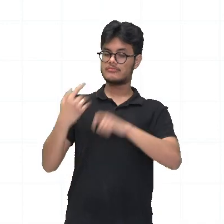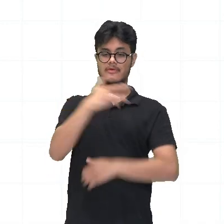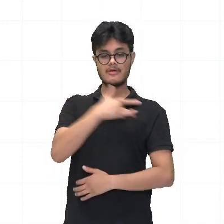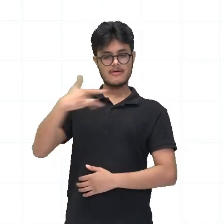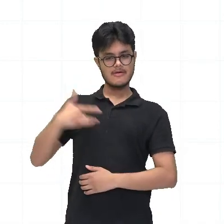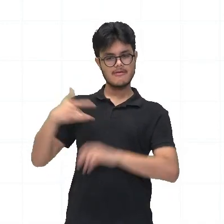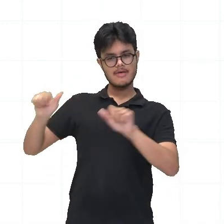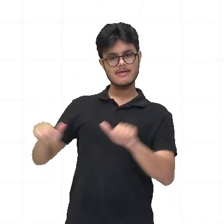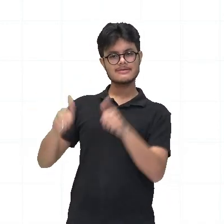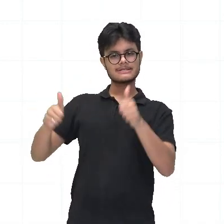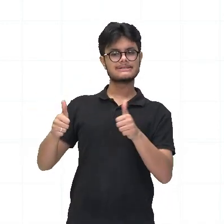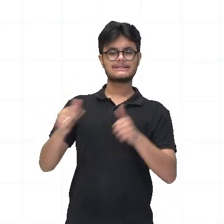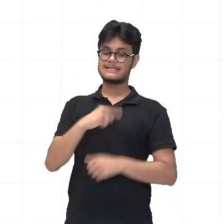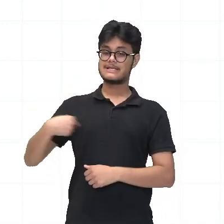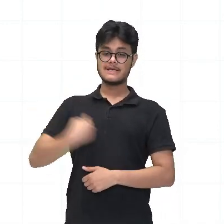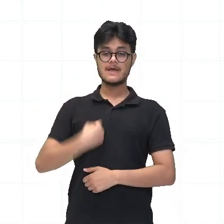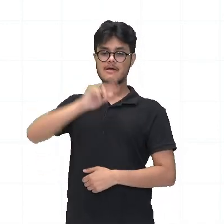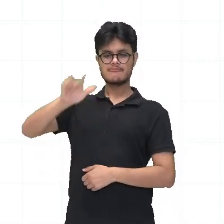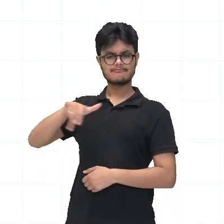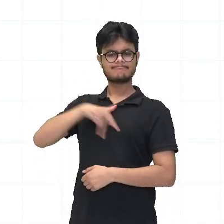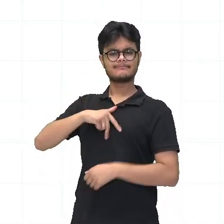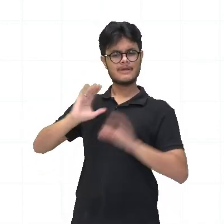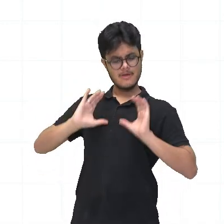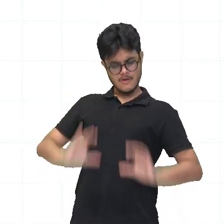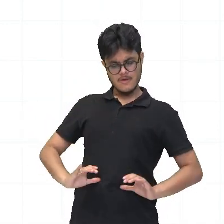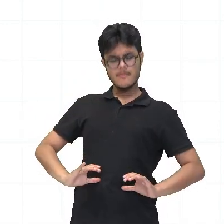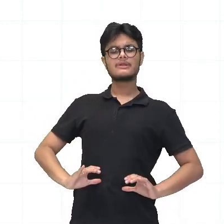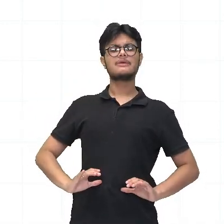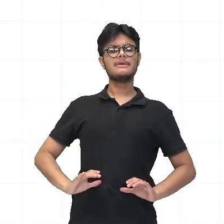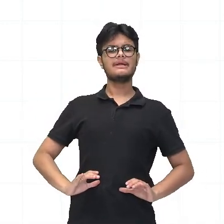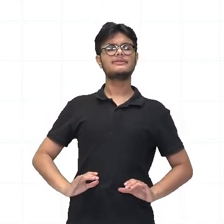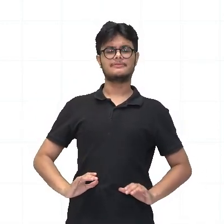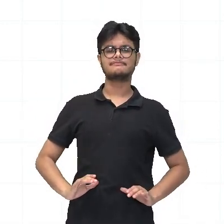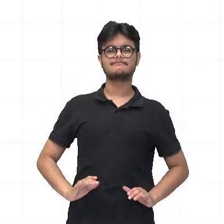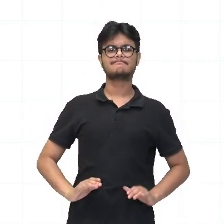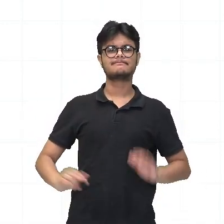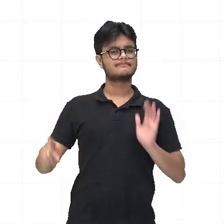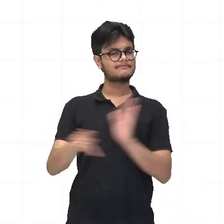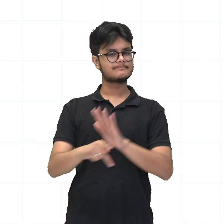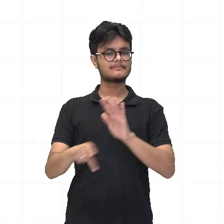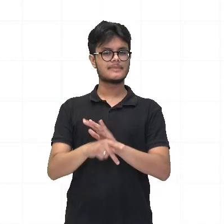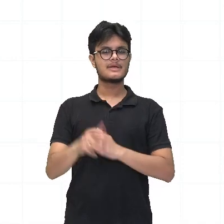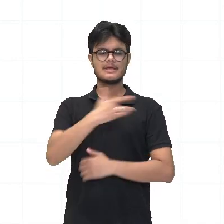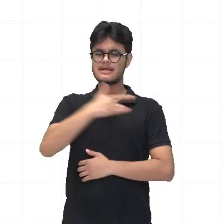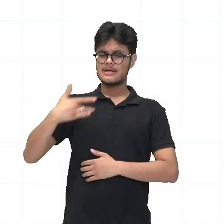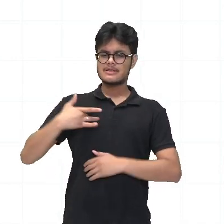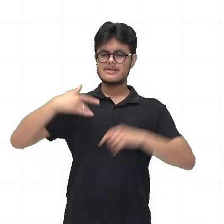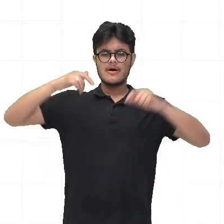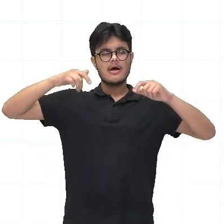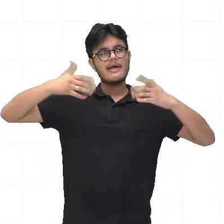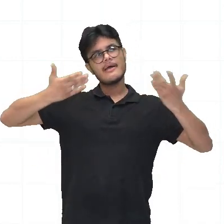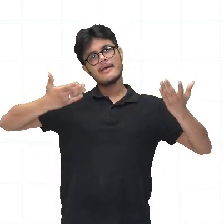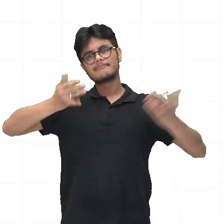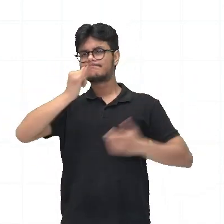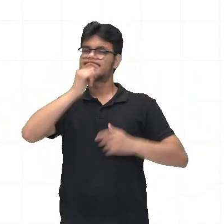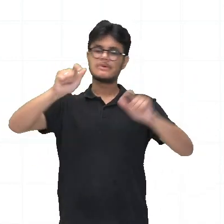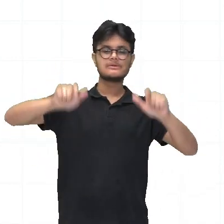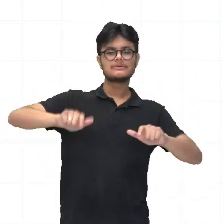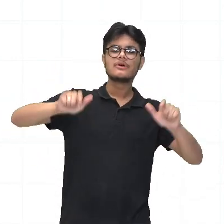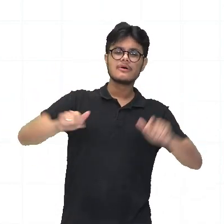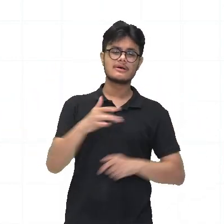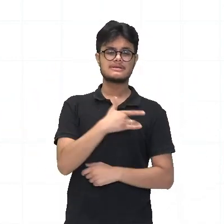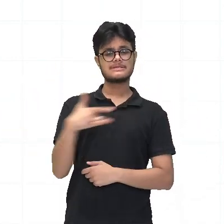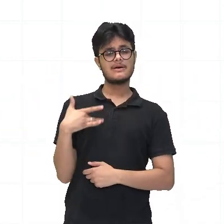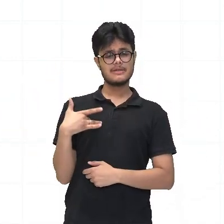a incorporação de bons hábitos a fim de produzir um ambiente saudável, certo? Então, a